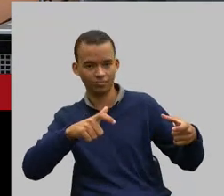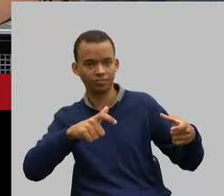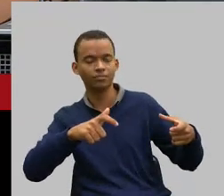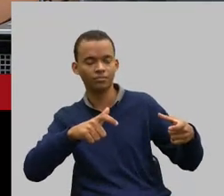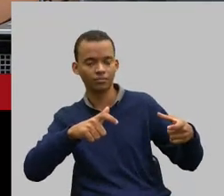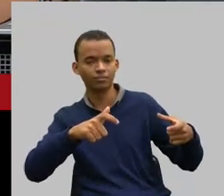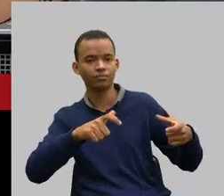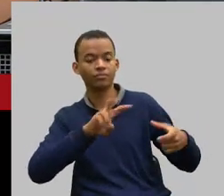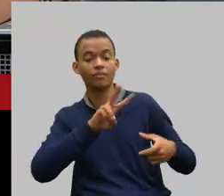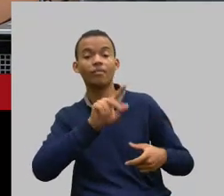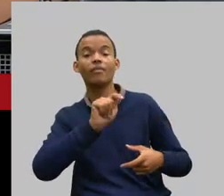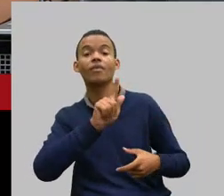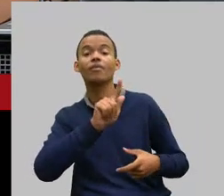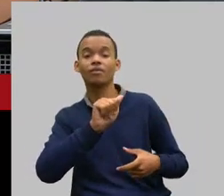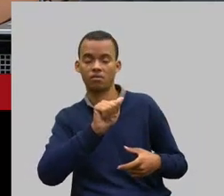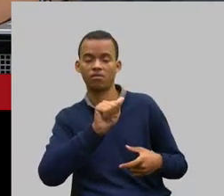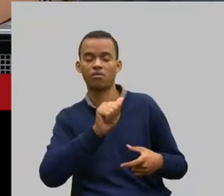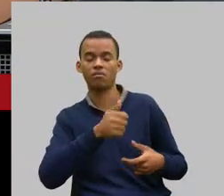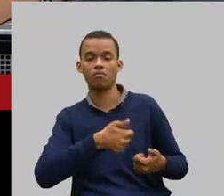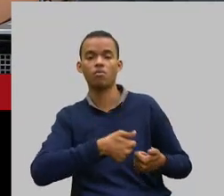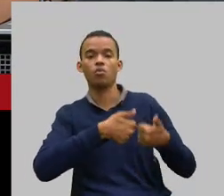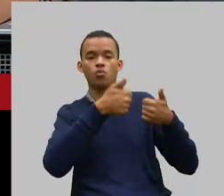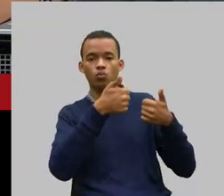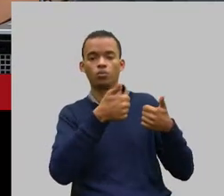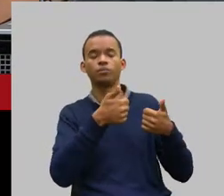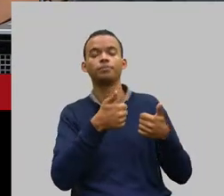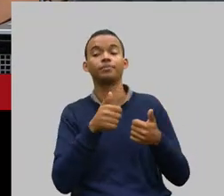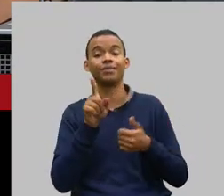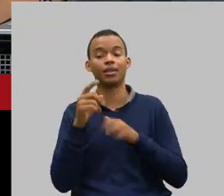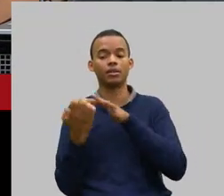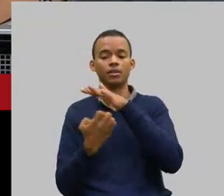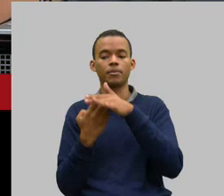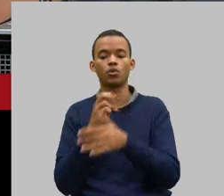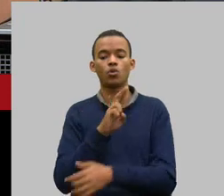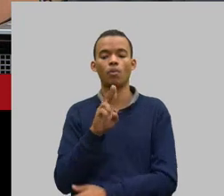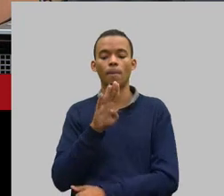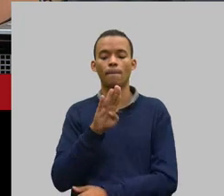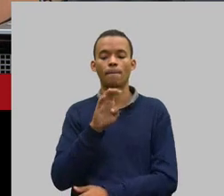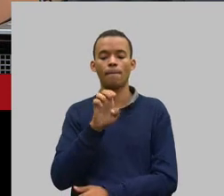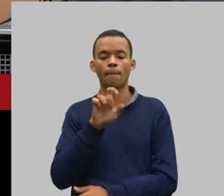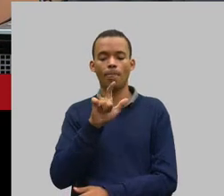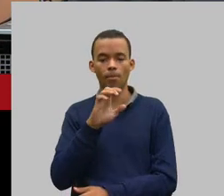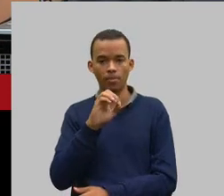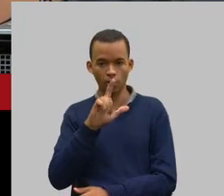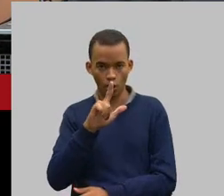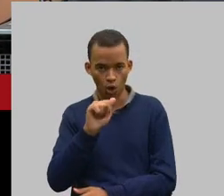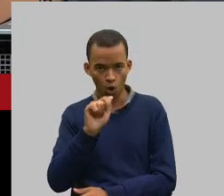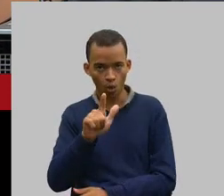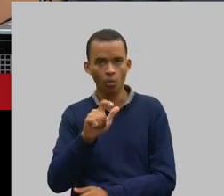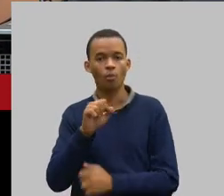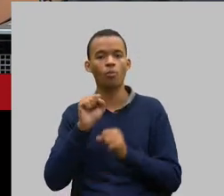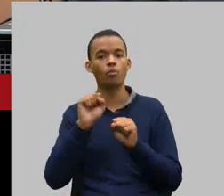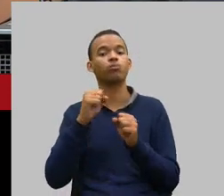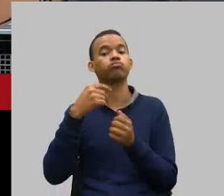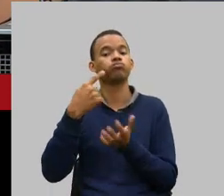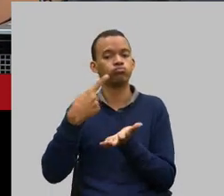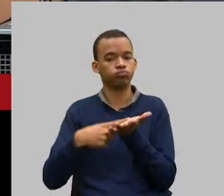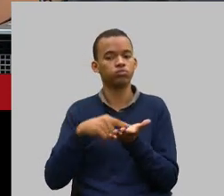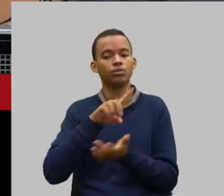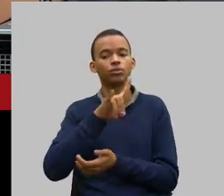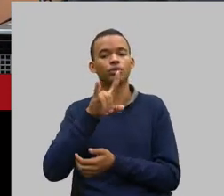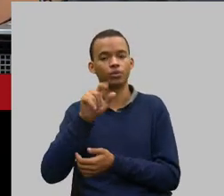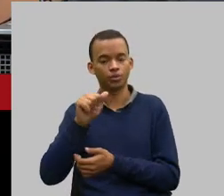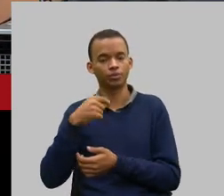pé estaremos lá pode marcar a data que eu estarei lá presente só consertar uma injustiça aqui a